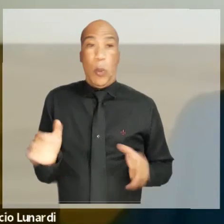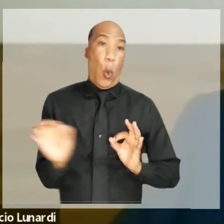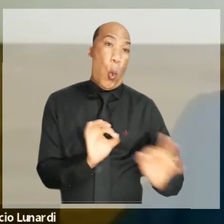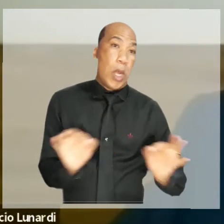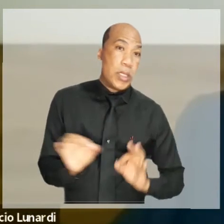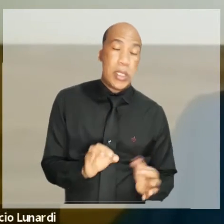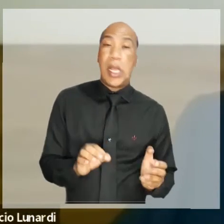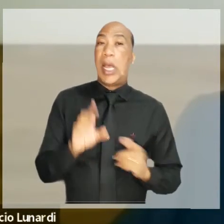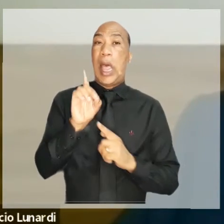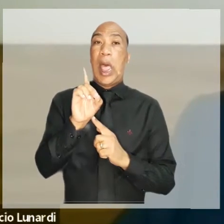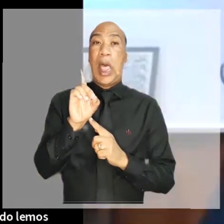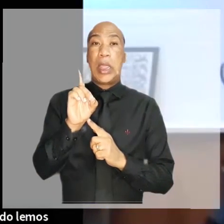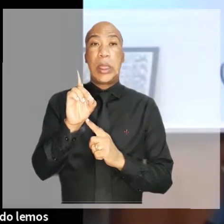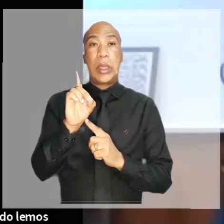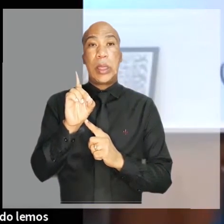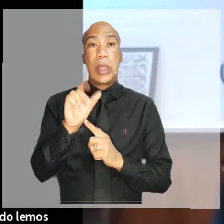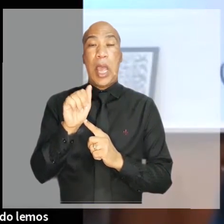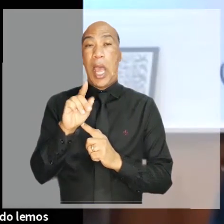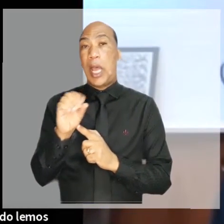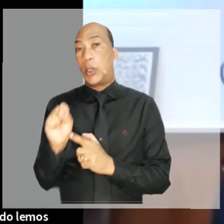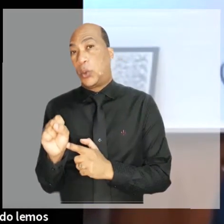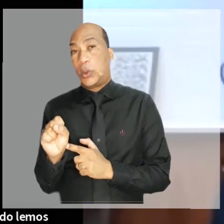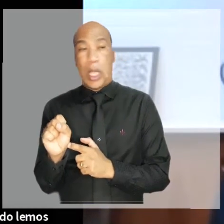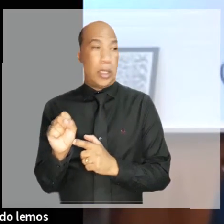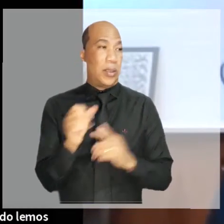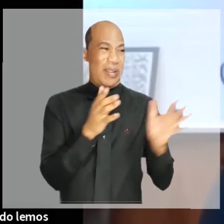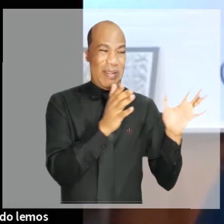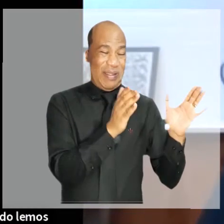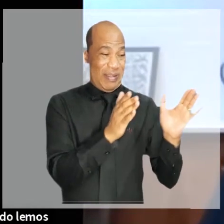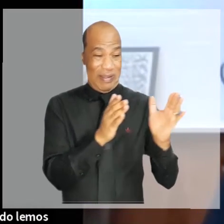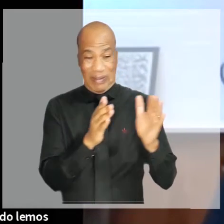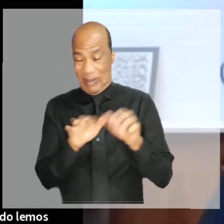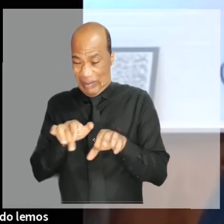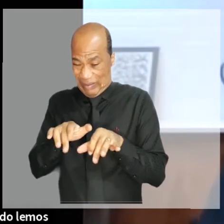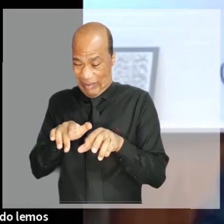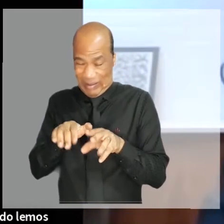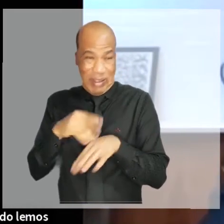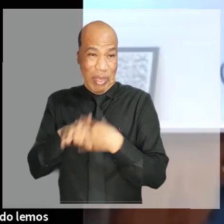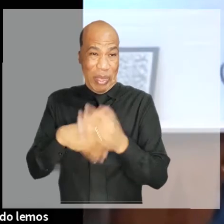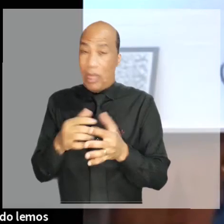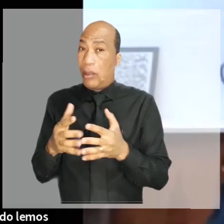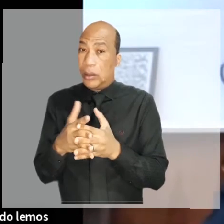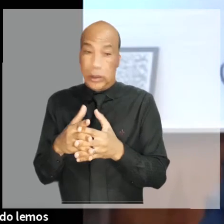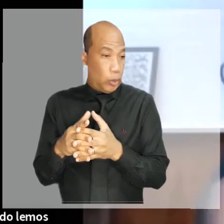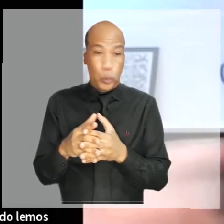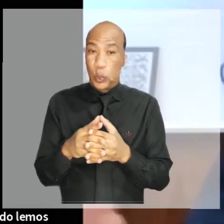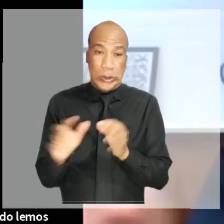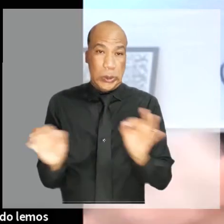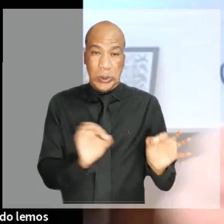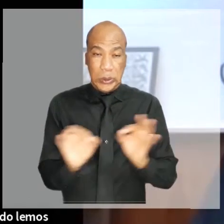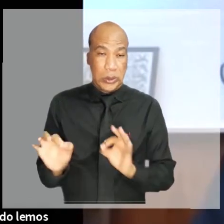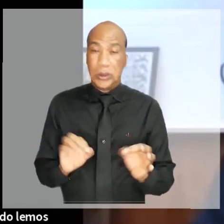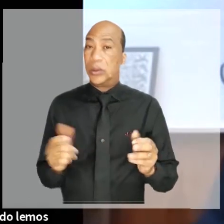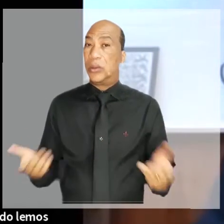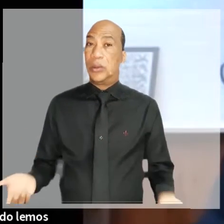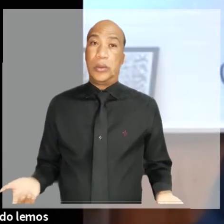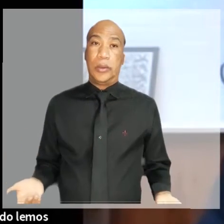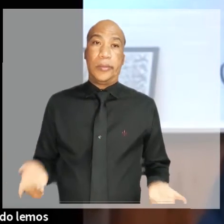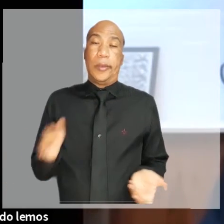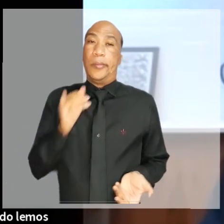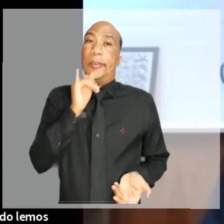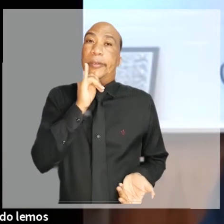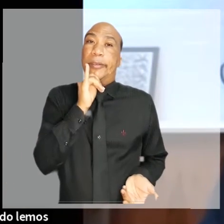modelos preditivos. Então, por exemplo, a questão da conciliação, né? Quando a gente olha os índices de conciliação no